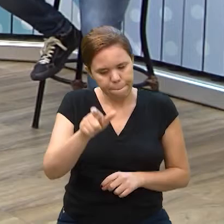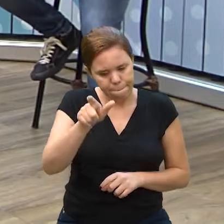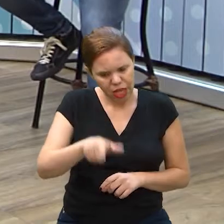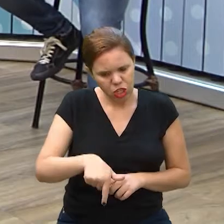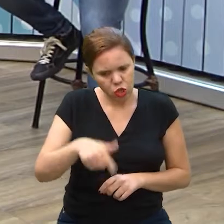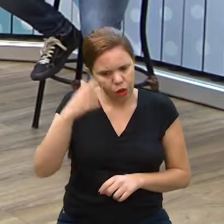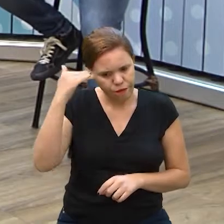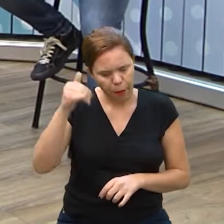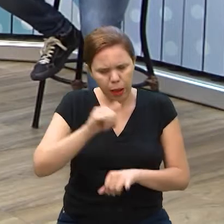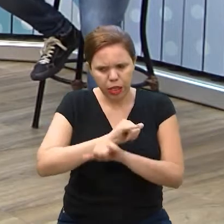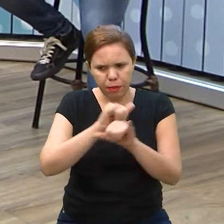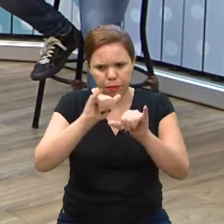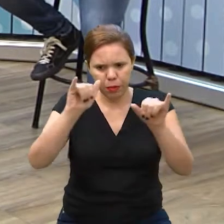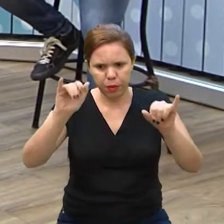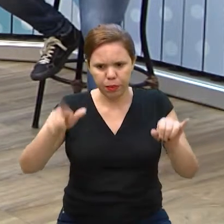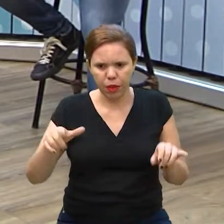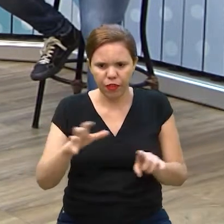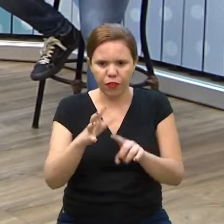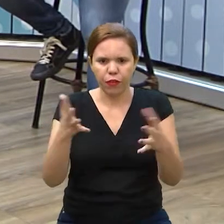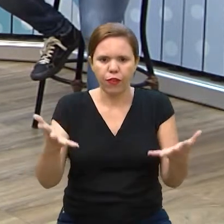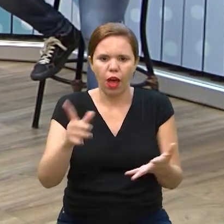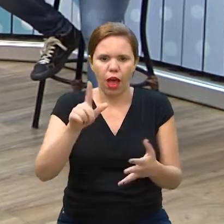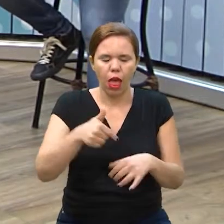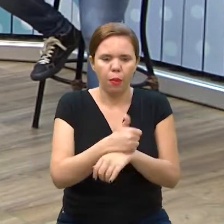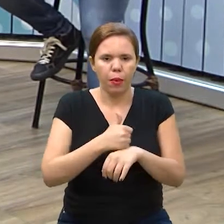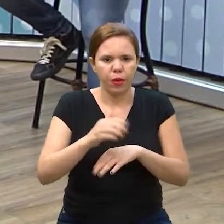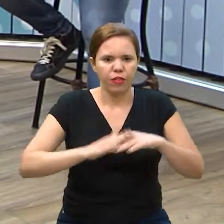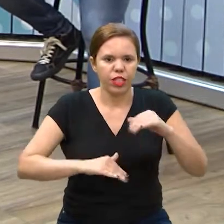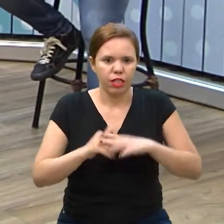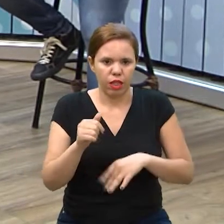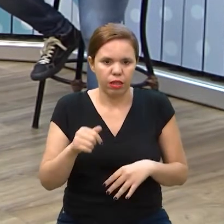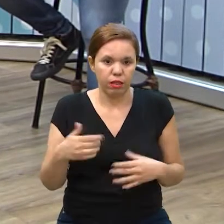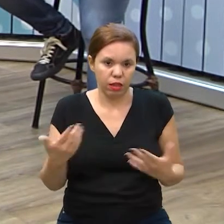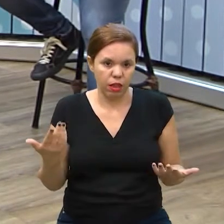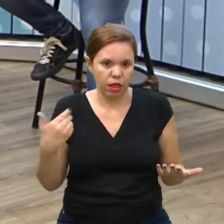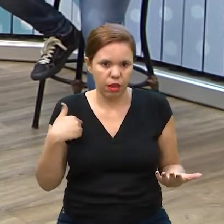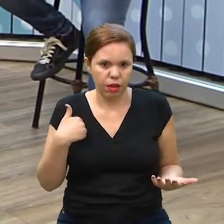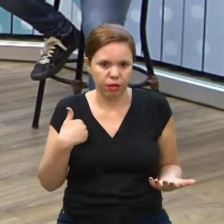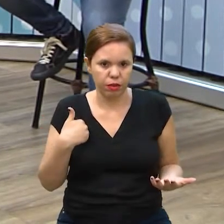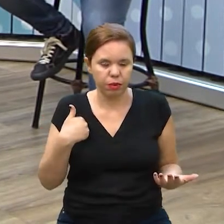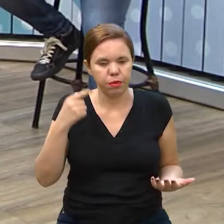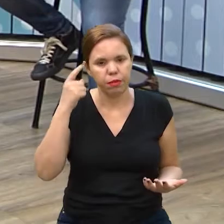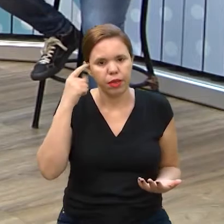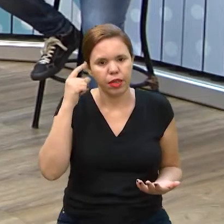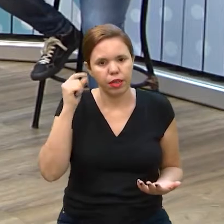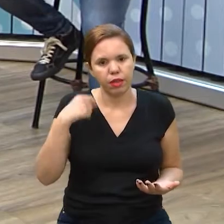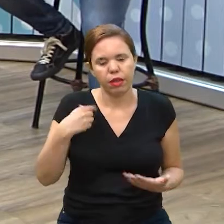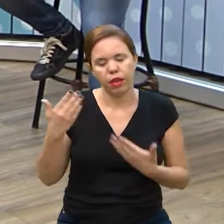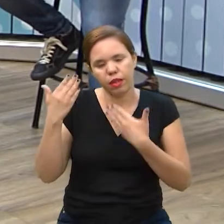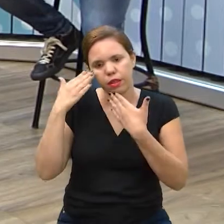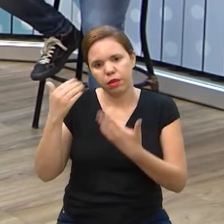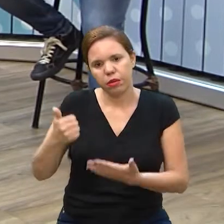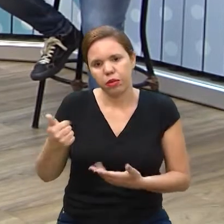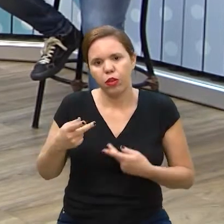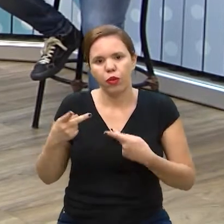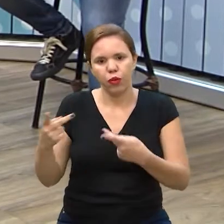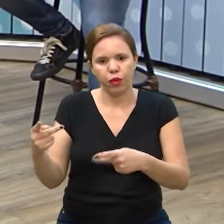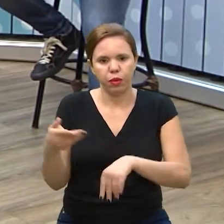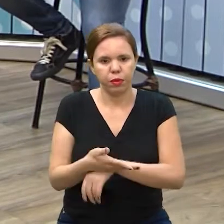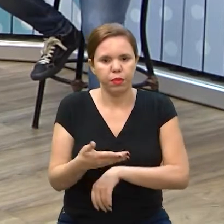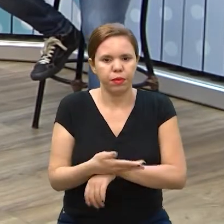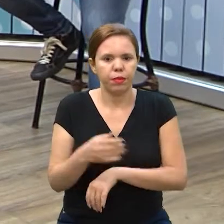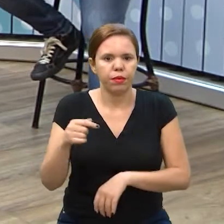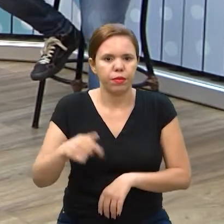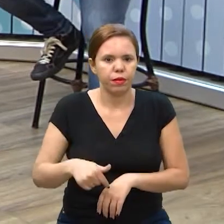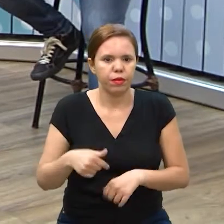um influencer hoje é uma profissão? É uma carreira? Assim, eu penso, bom, primeiro agradecer, né, o convite